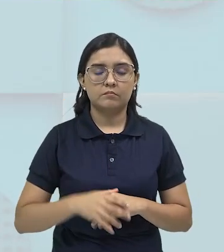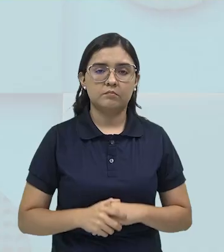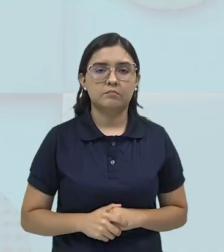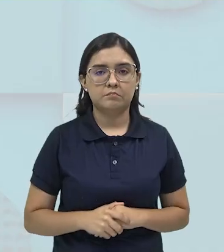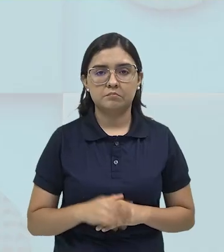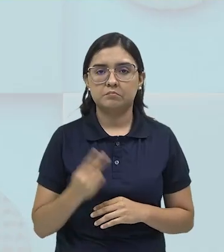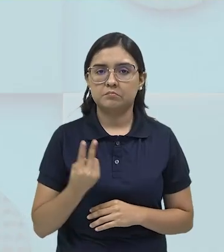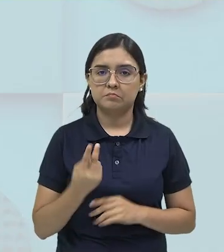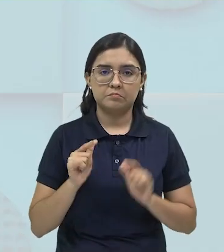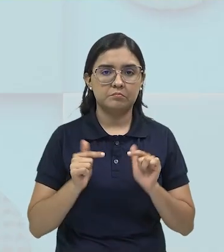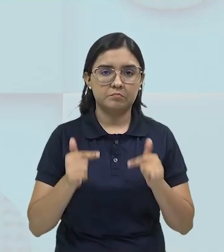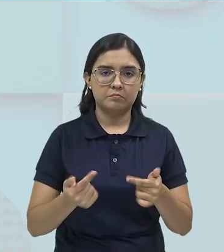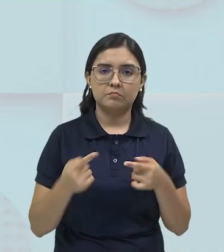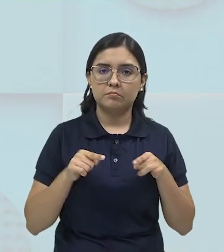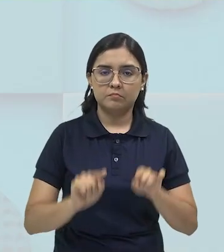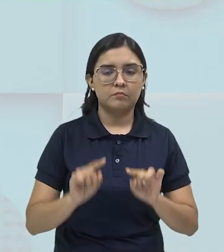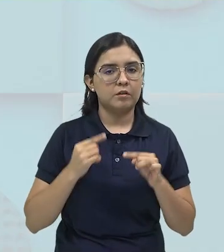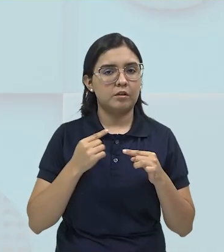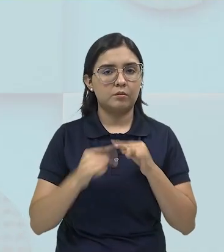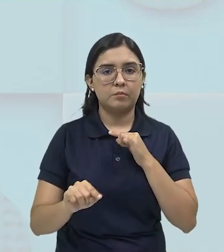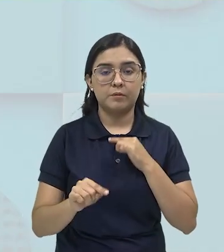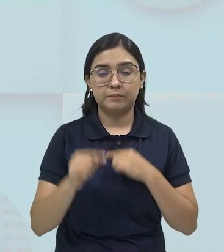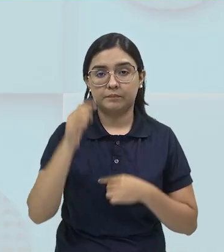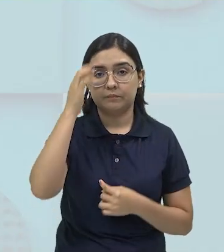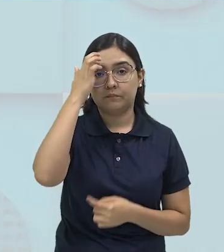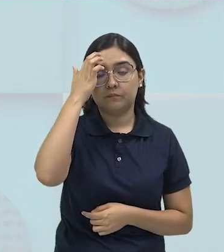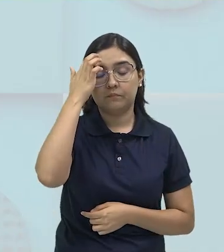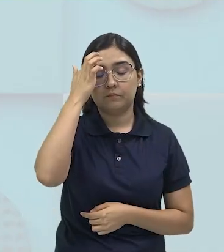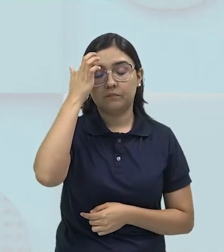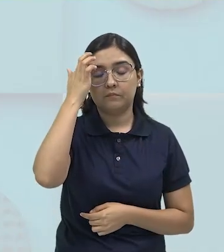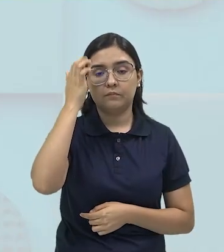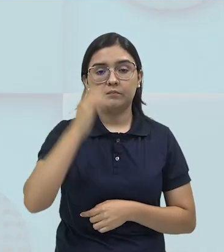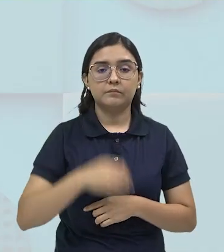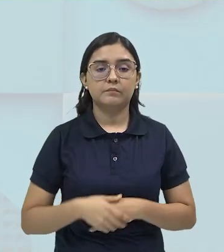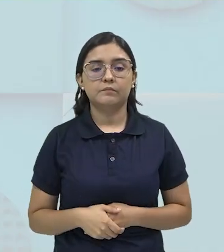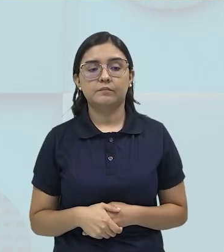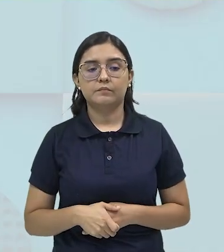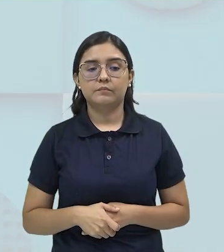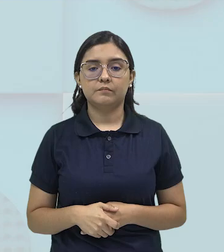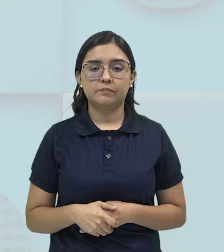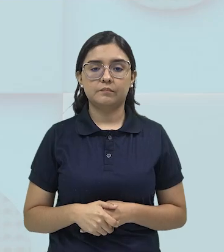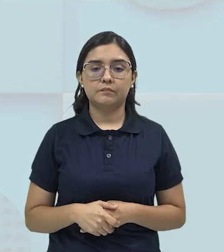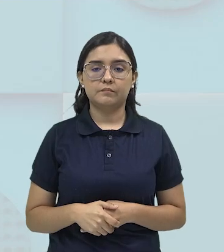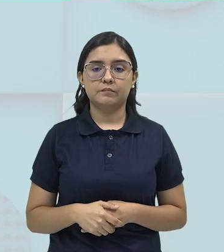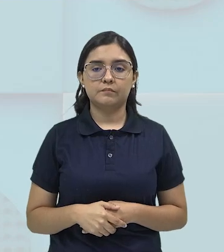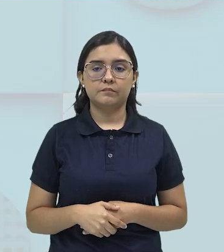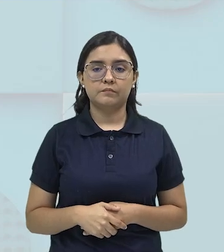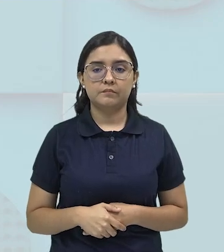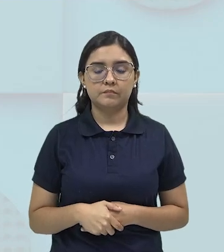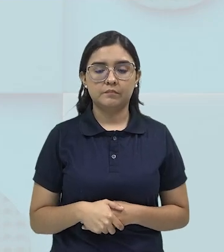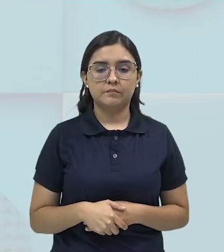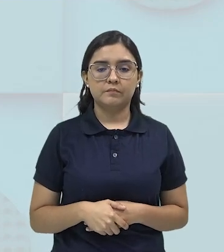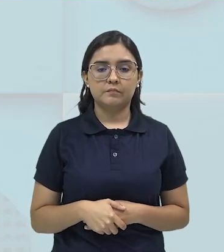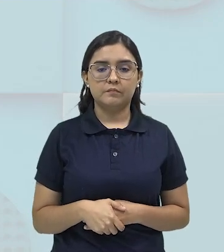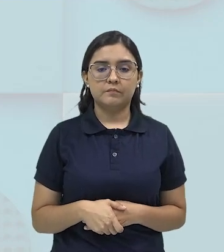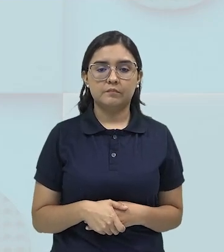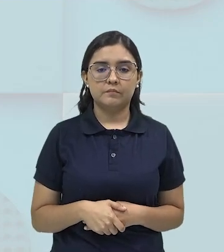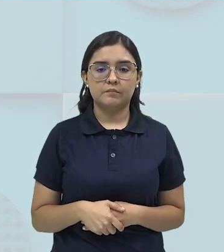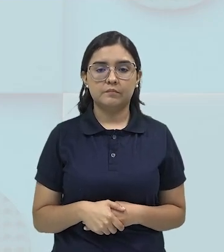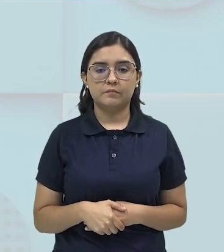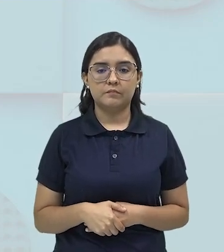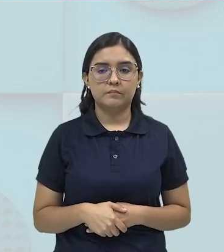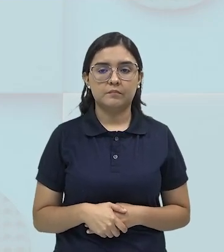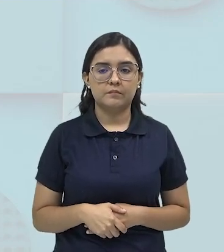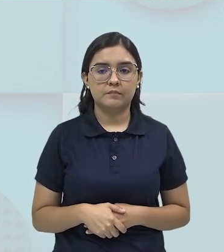coisas ao mesmo tempo que não tem lógica, né, que foge à nossa realidade, porque está dentro do campo, né,